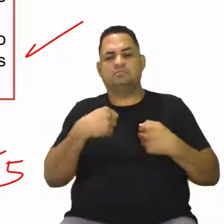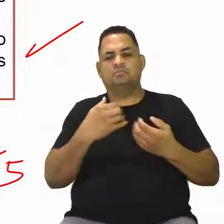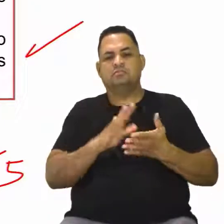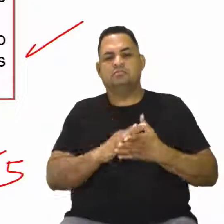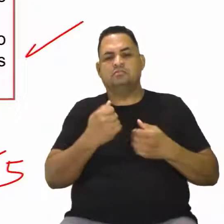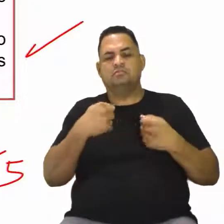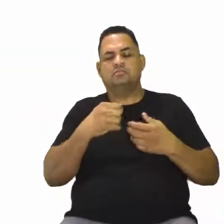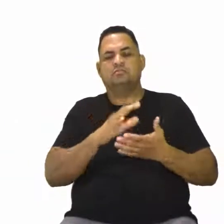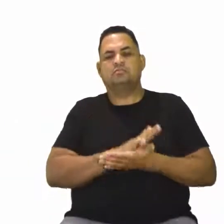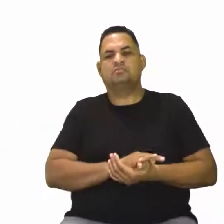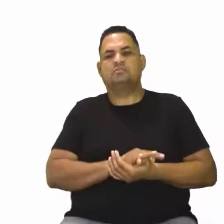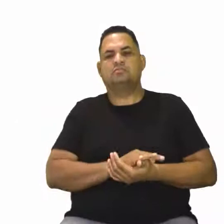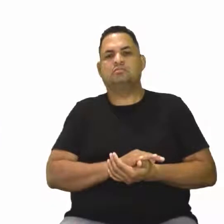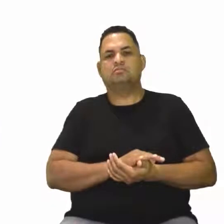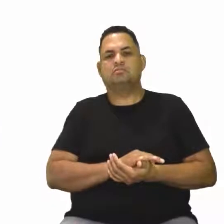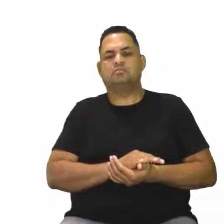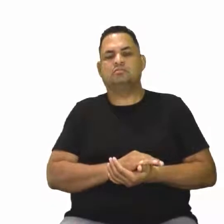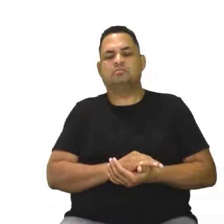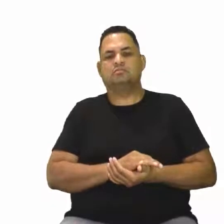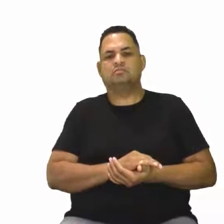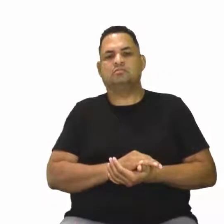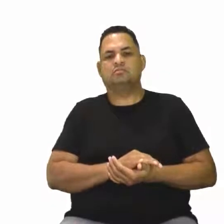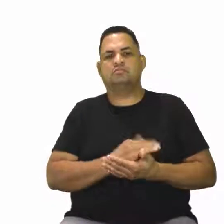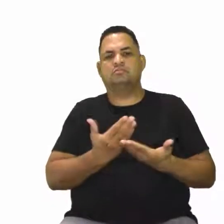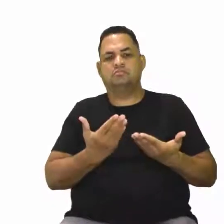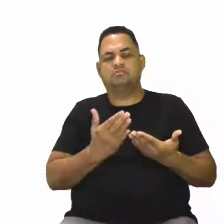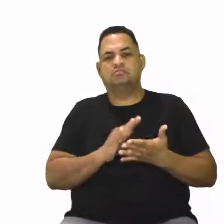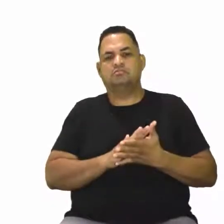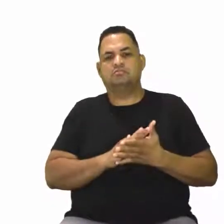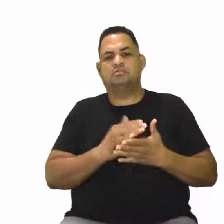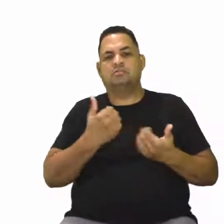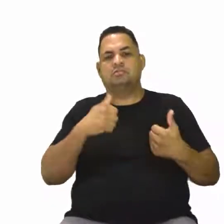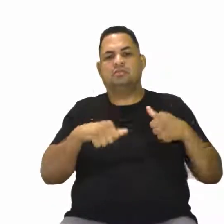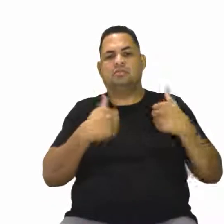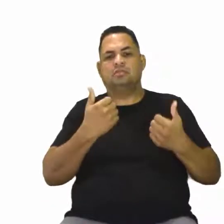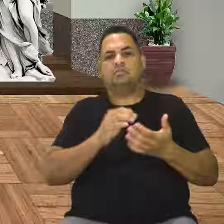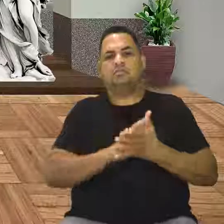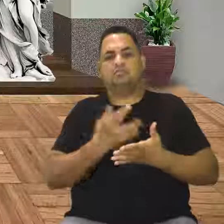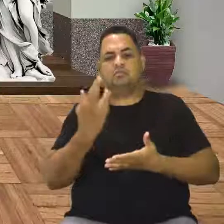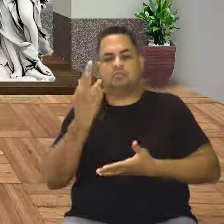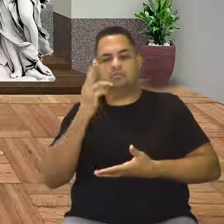para poder fazer essa baita da avaliação de